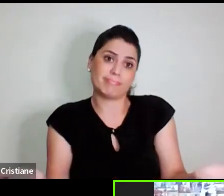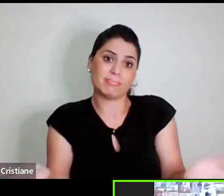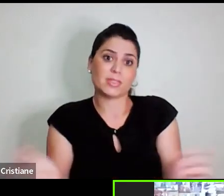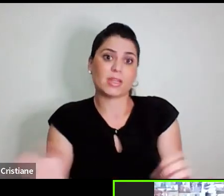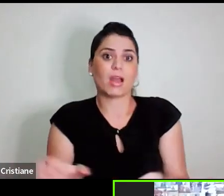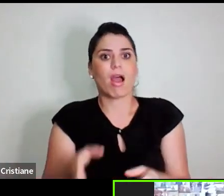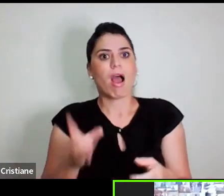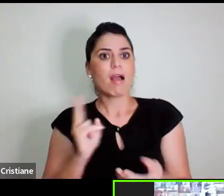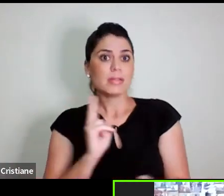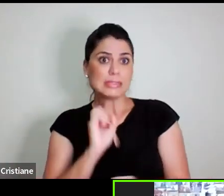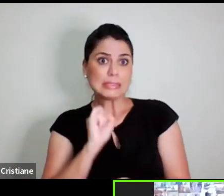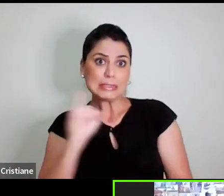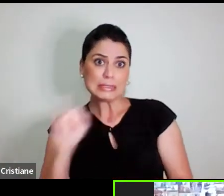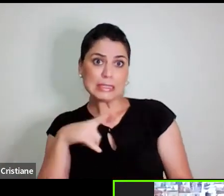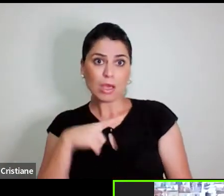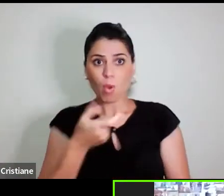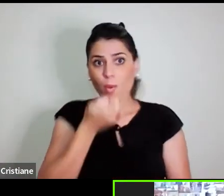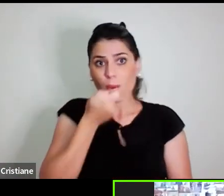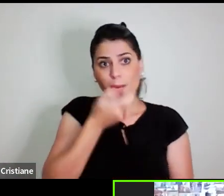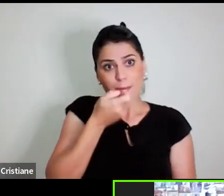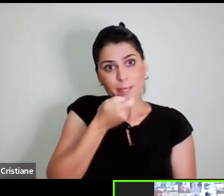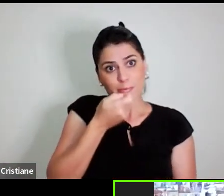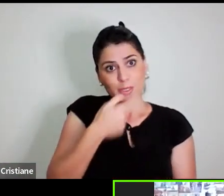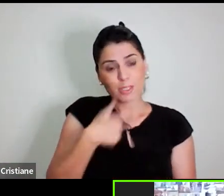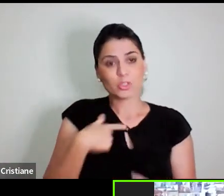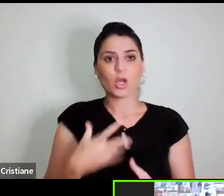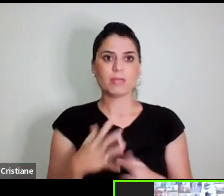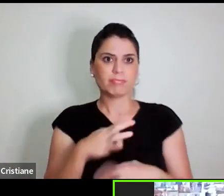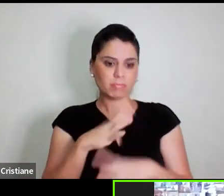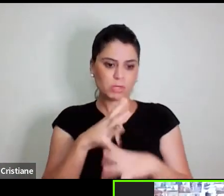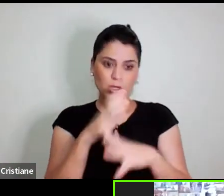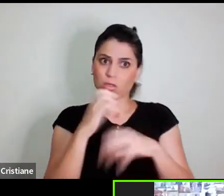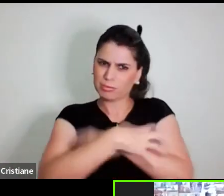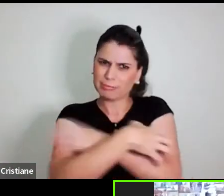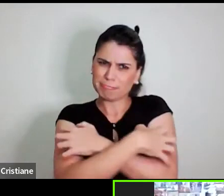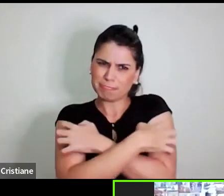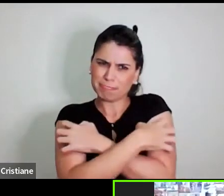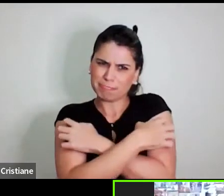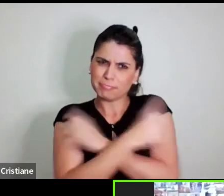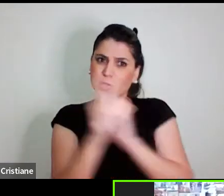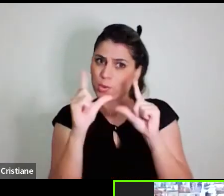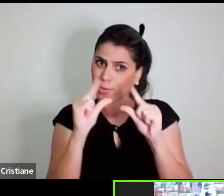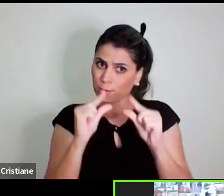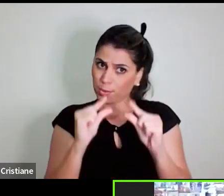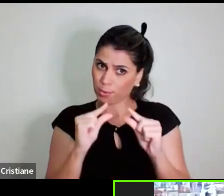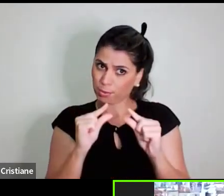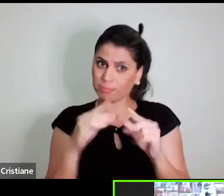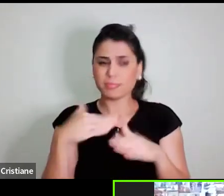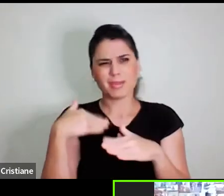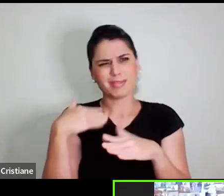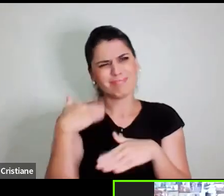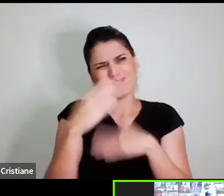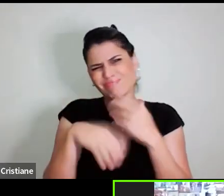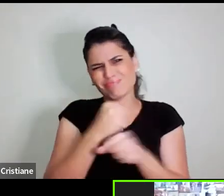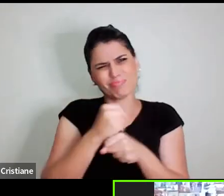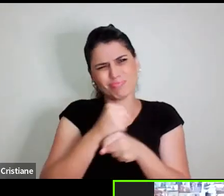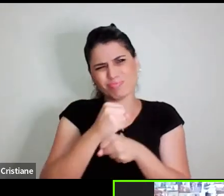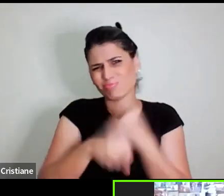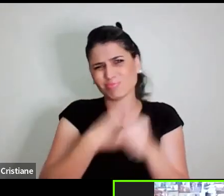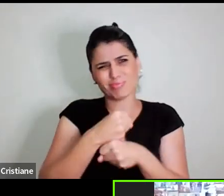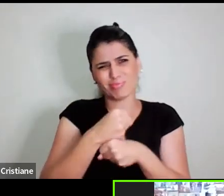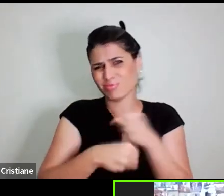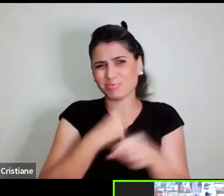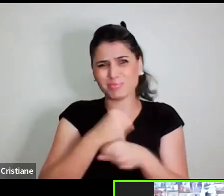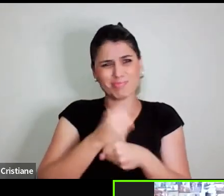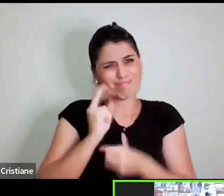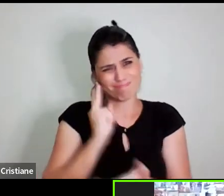tomava uns remédios, aí ficava um período sem ter crise. Aí chegava, passava uns 2, 3 anos, lá vinha a